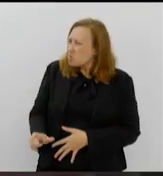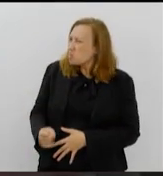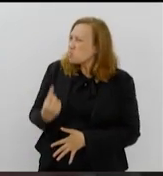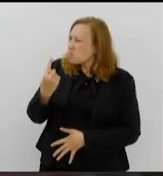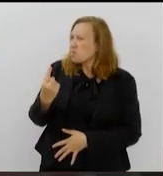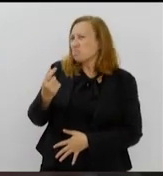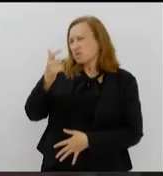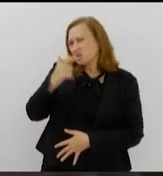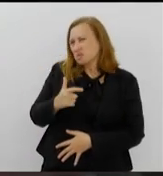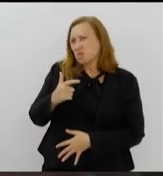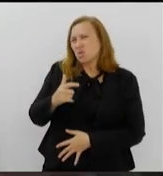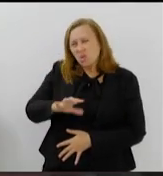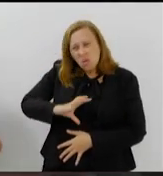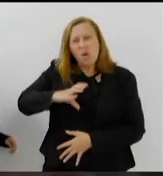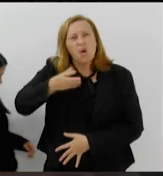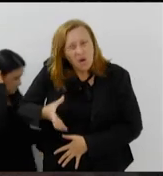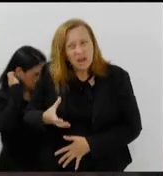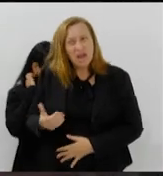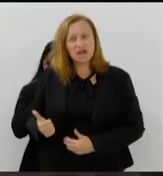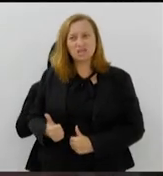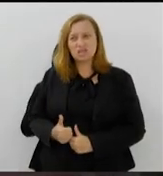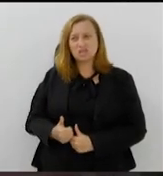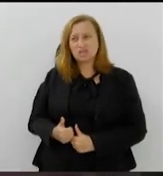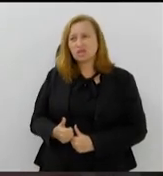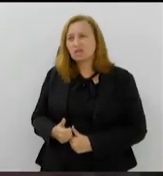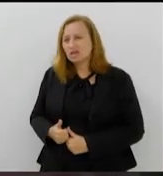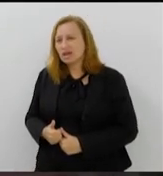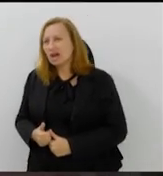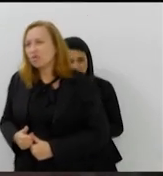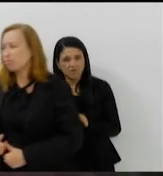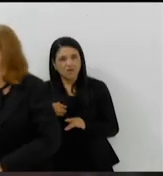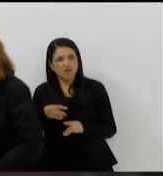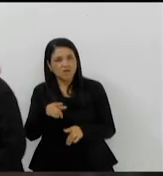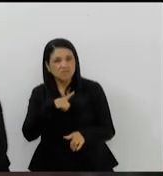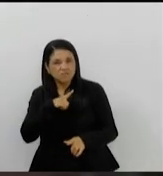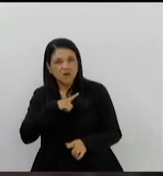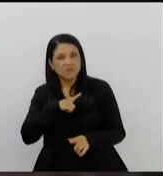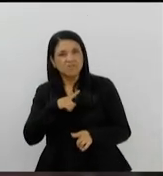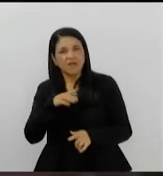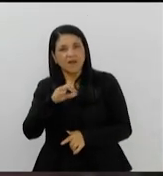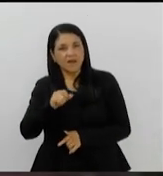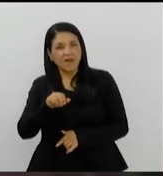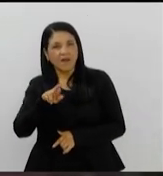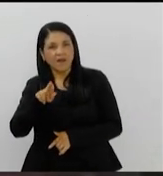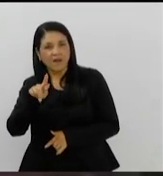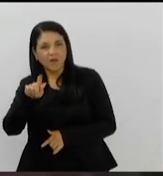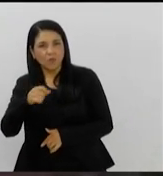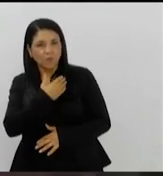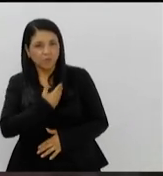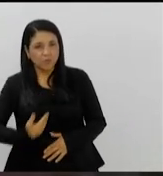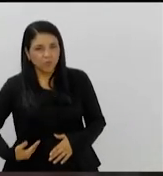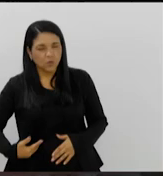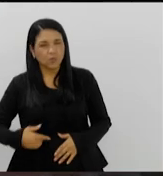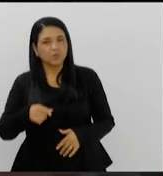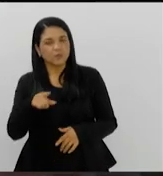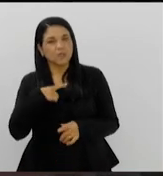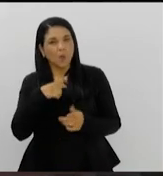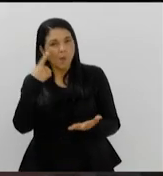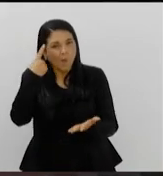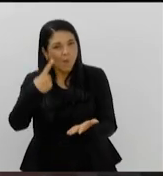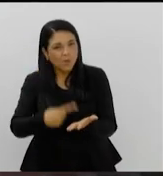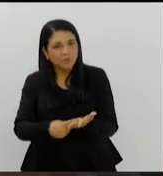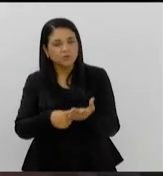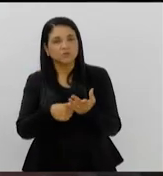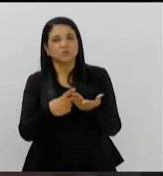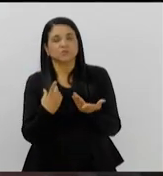tenha coragem, ocupando um cargo público, que tem um compromisso com o bem-estar público, com o bem-estar